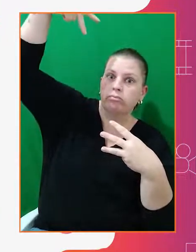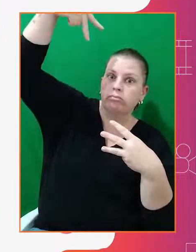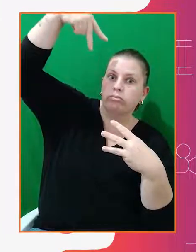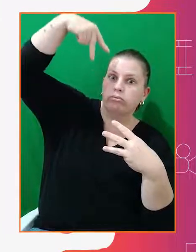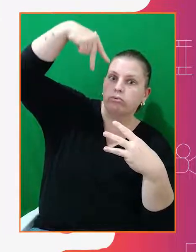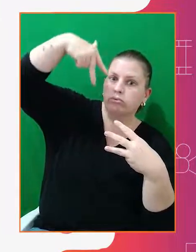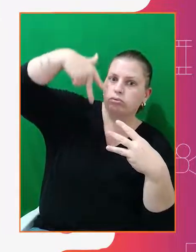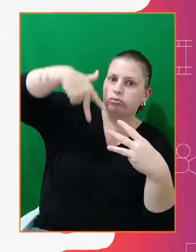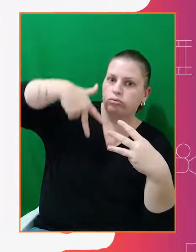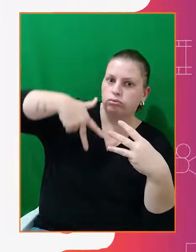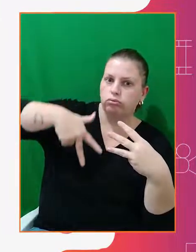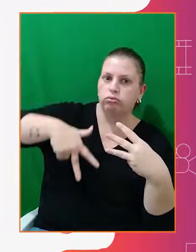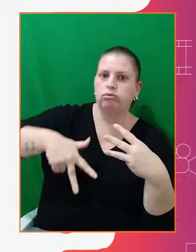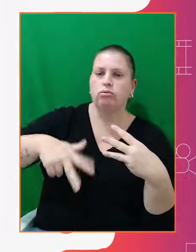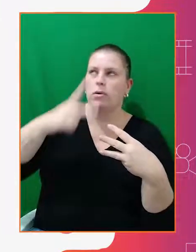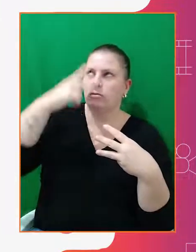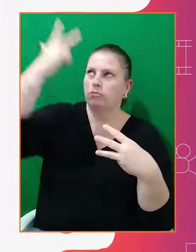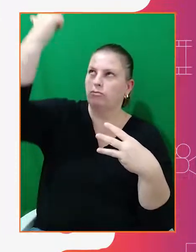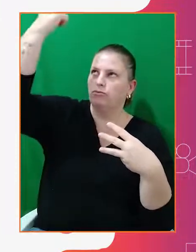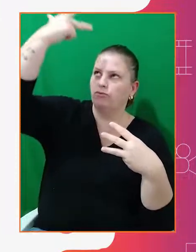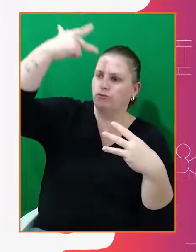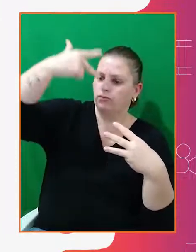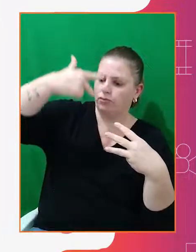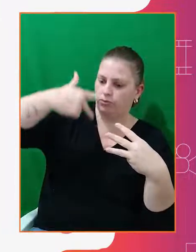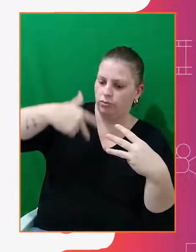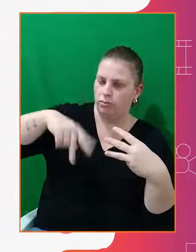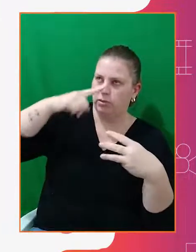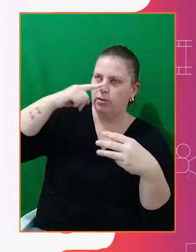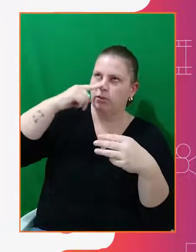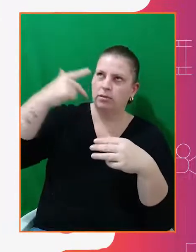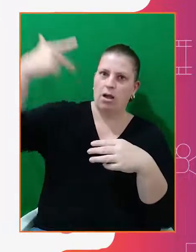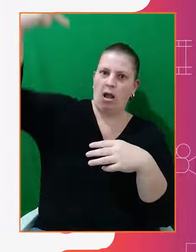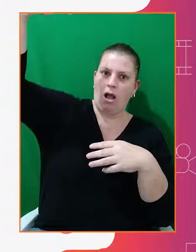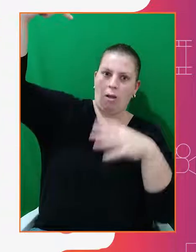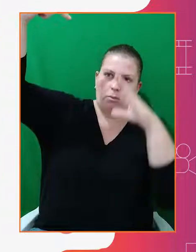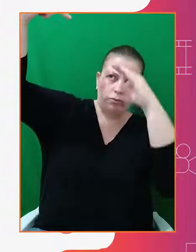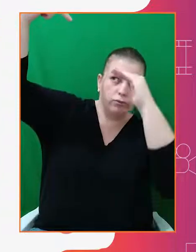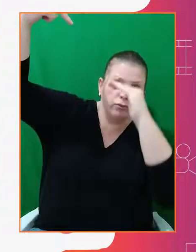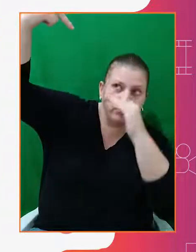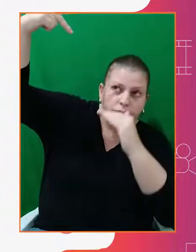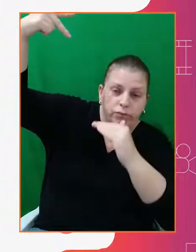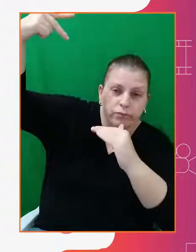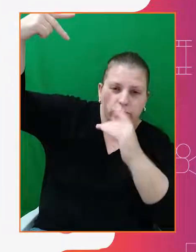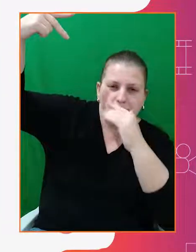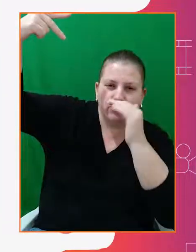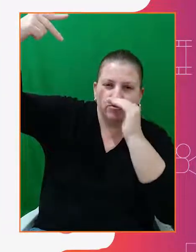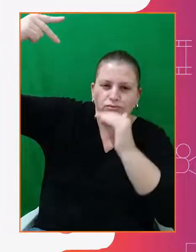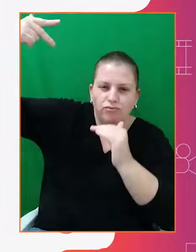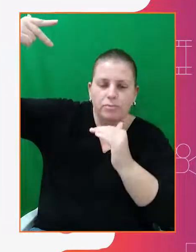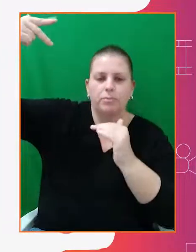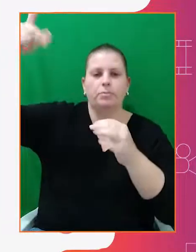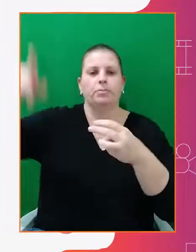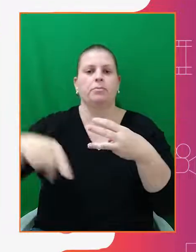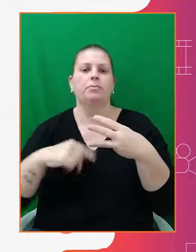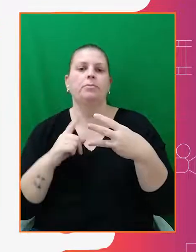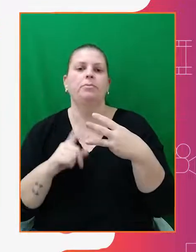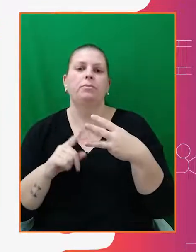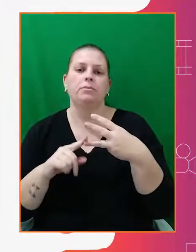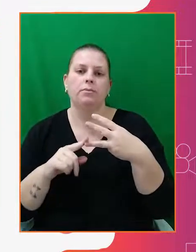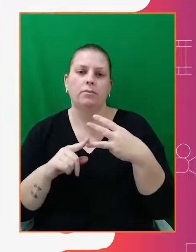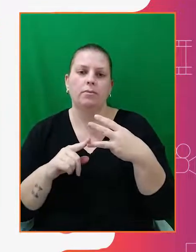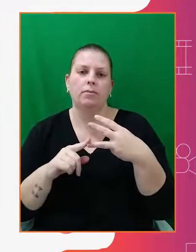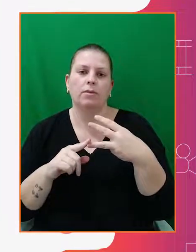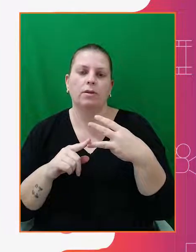estivesse mergulhando no personagem, e isso dá uma sensação de inferiorização desse personagem perante a uma cena,